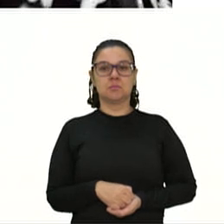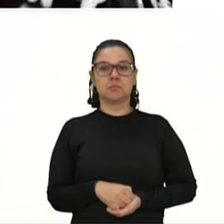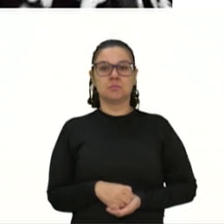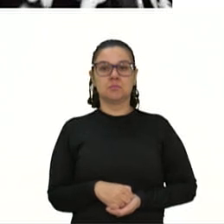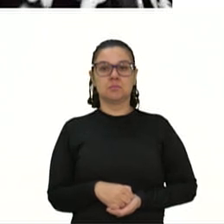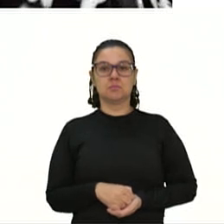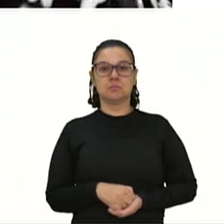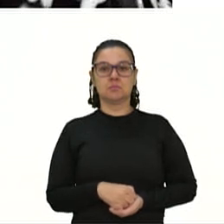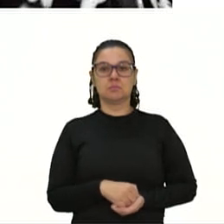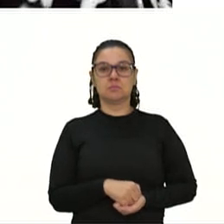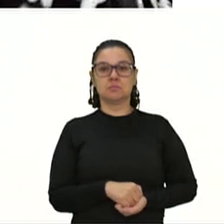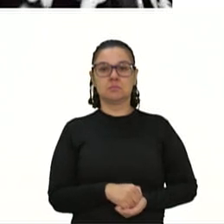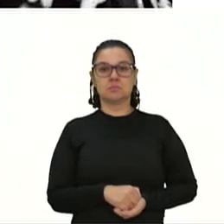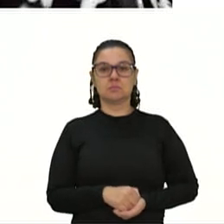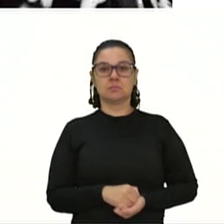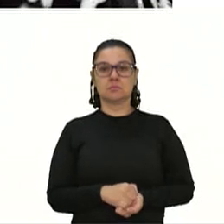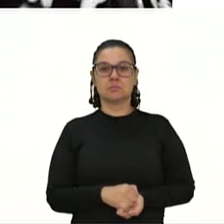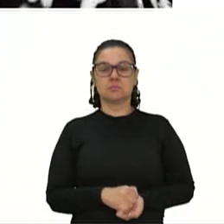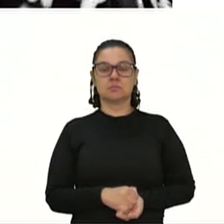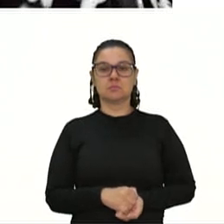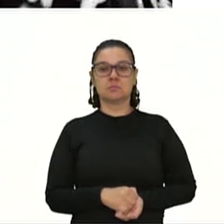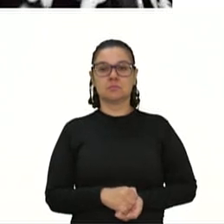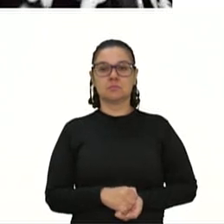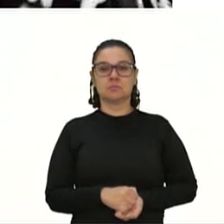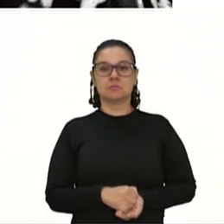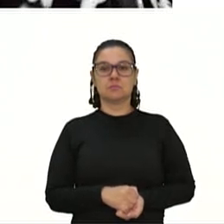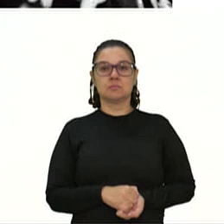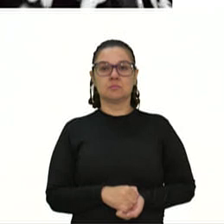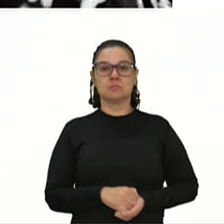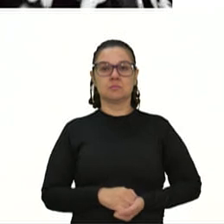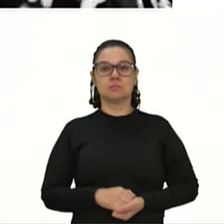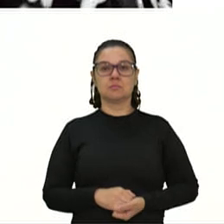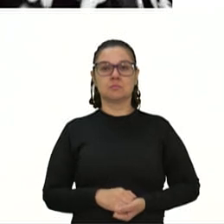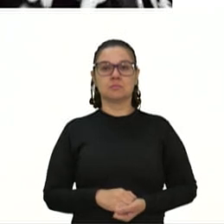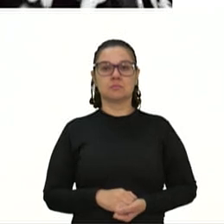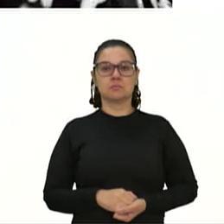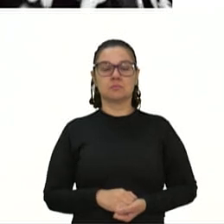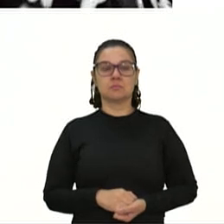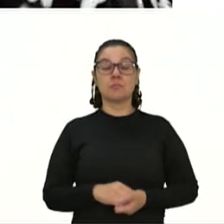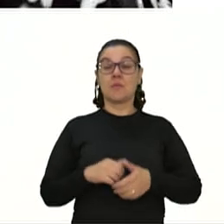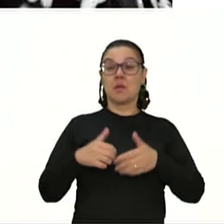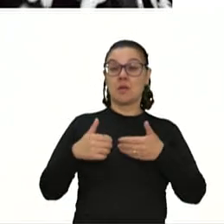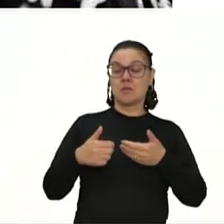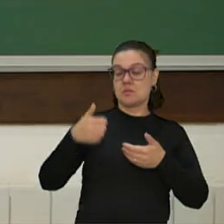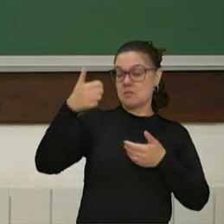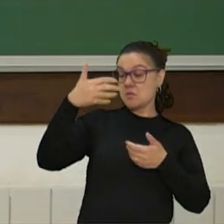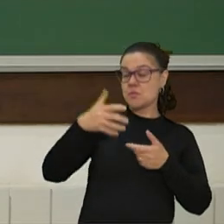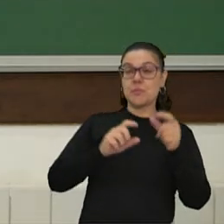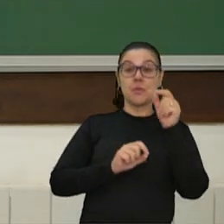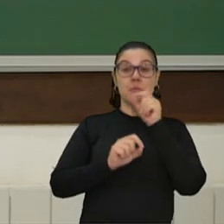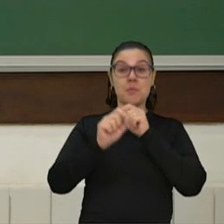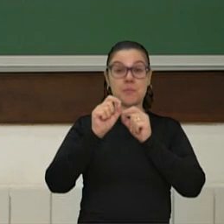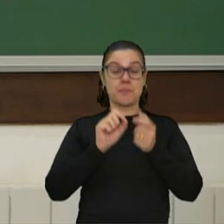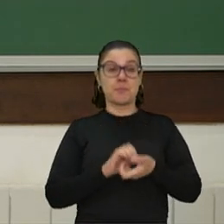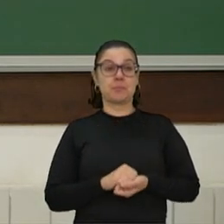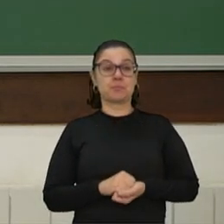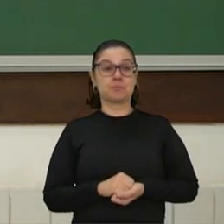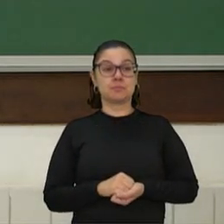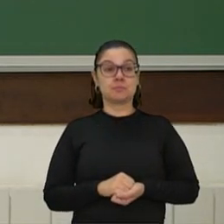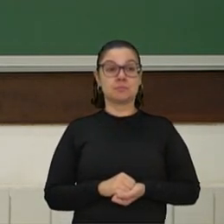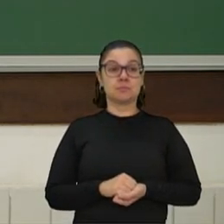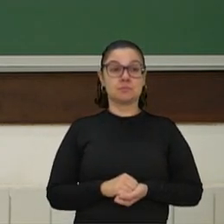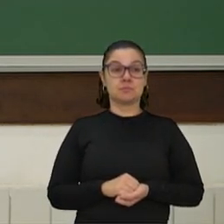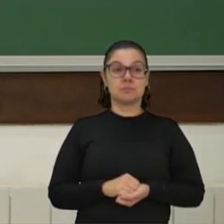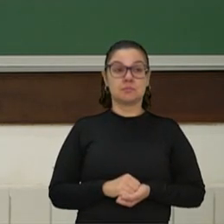economic rights and an end to racism in the United States. Então, ele diz aqui que o I